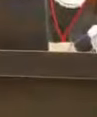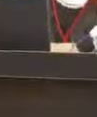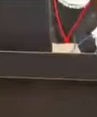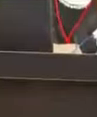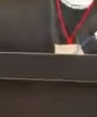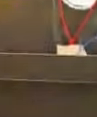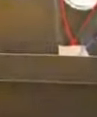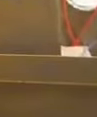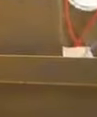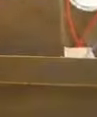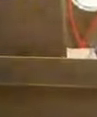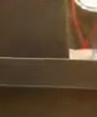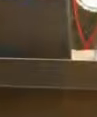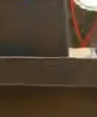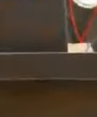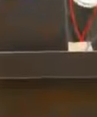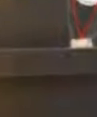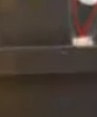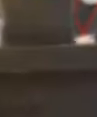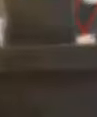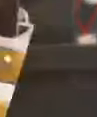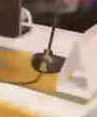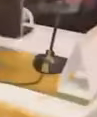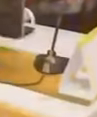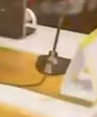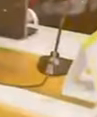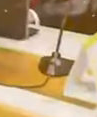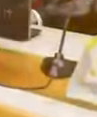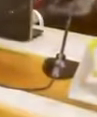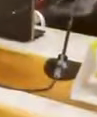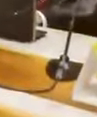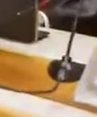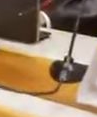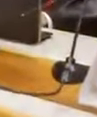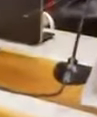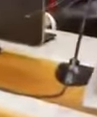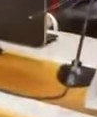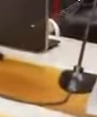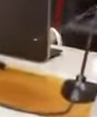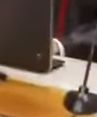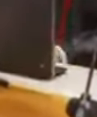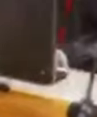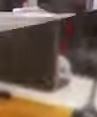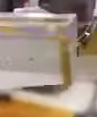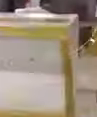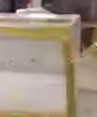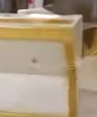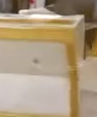Sequência de imagens do plenário do Tribunal Regional Amapá e seus magistrados.